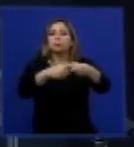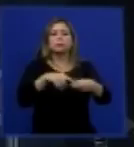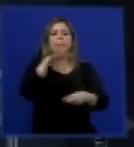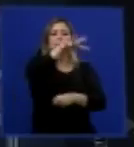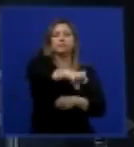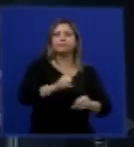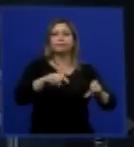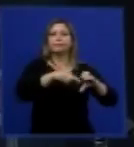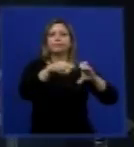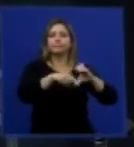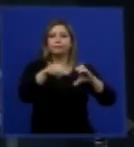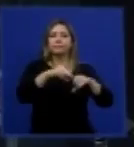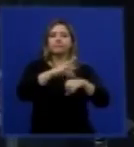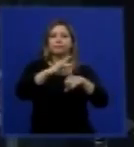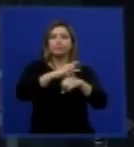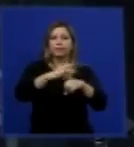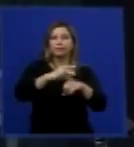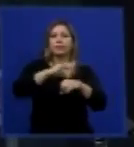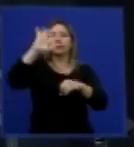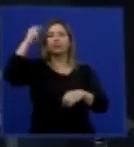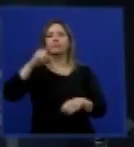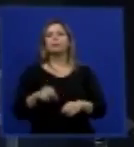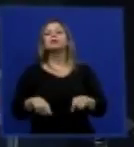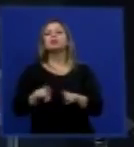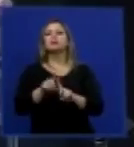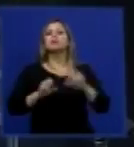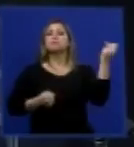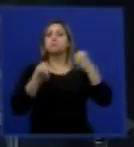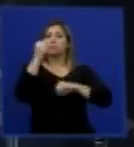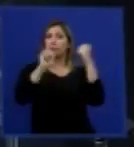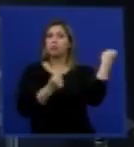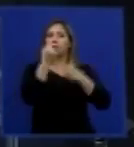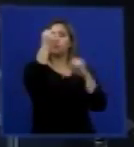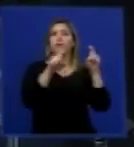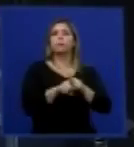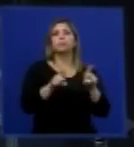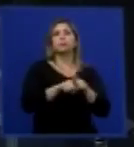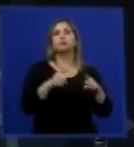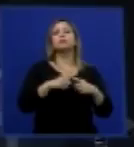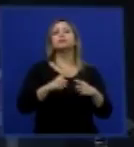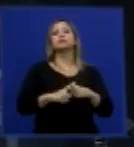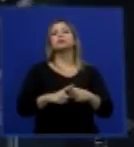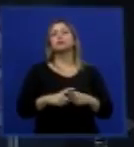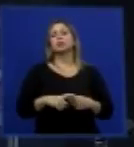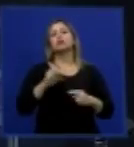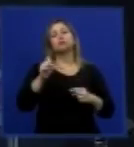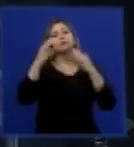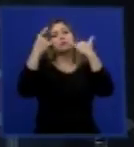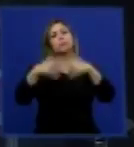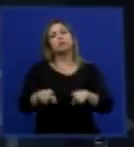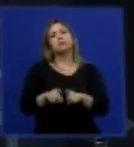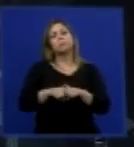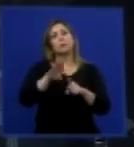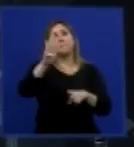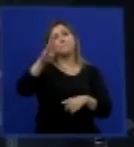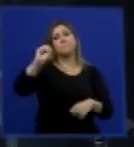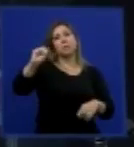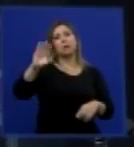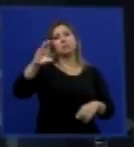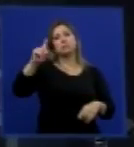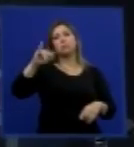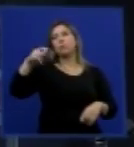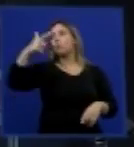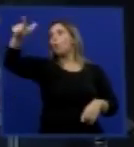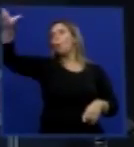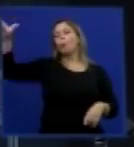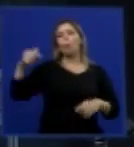desses pneus as indústrias na sua grande maioria eu só posso falar a contar com relação a bsco e não conheço as